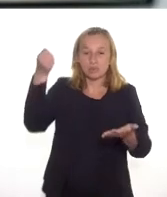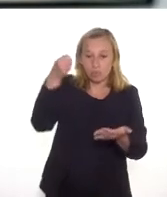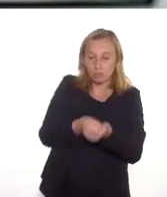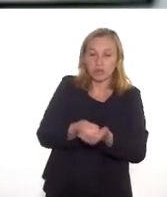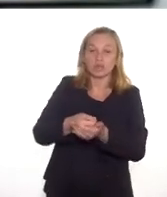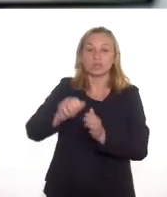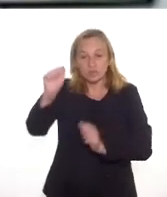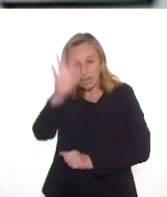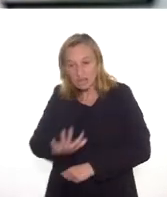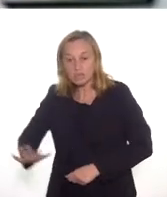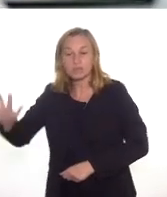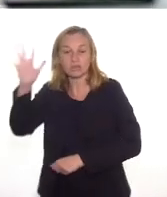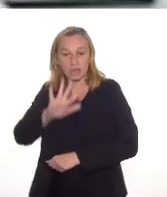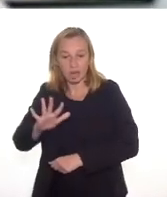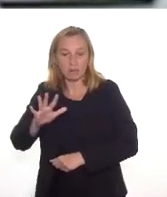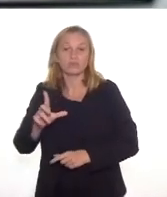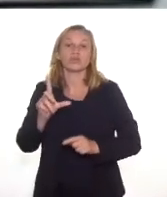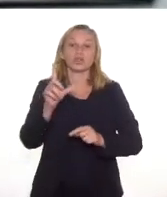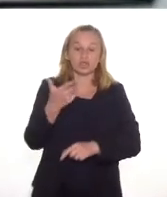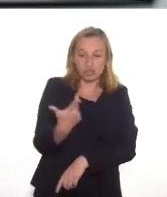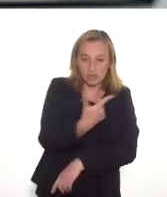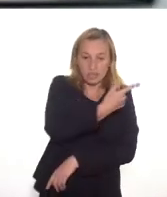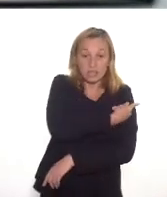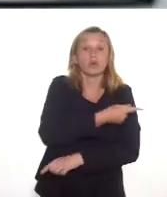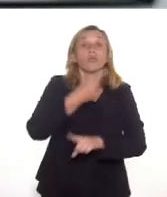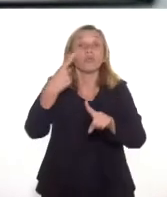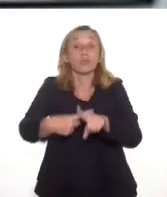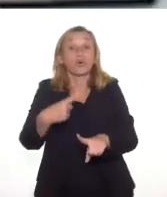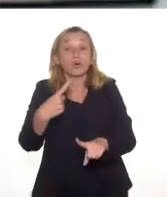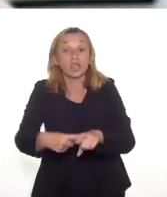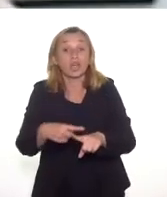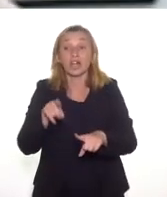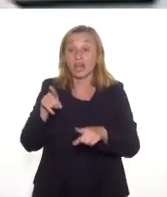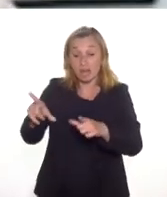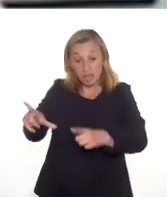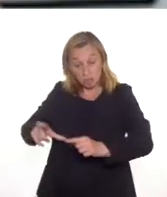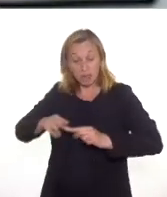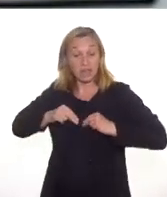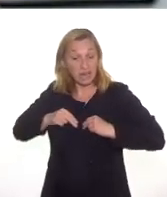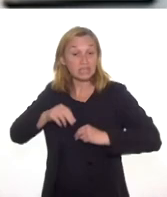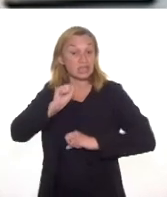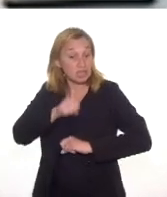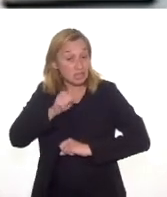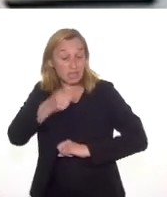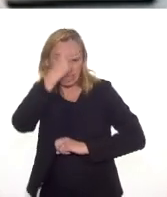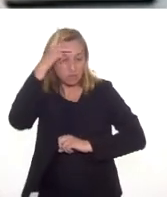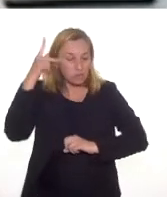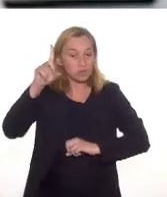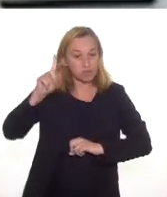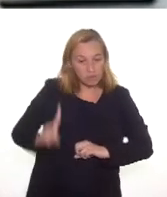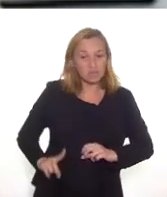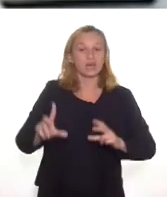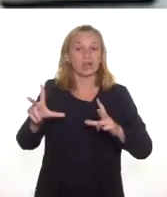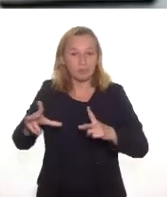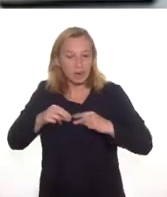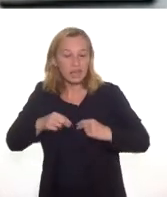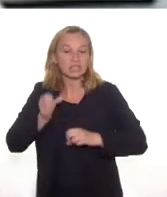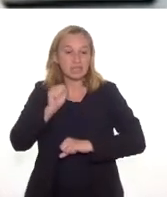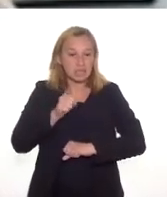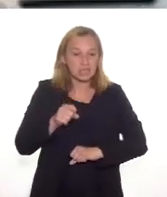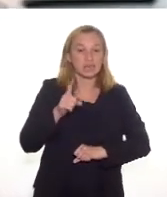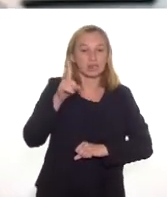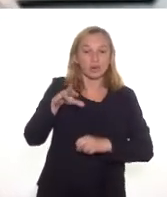nacional, no Plano Nacional de Imunização, porque eles merecem, as pessoas com deficiência merecem uma dose